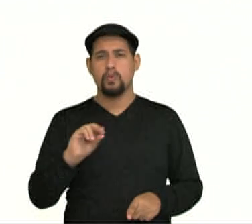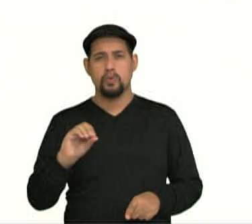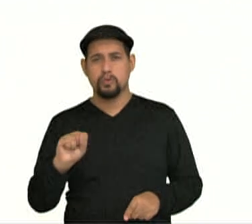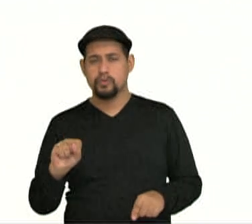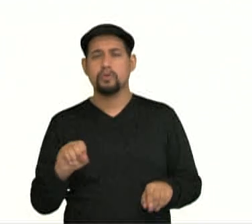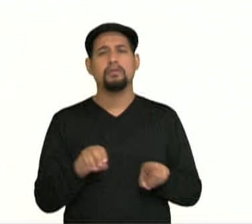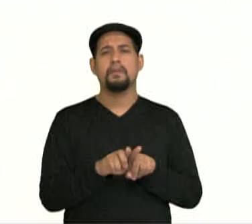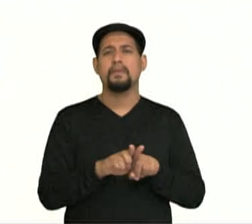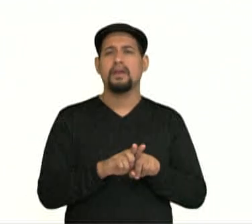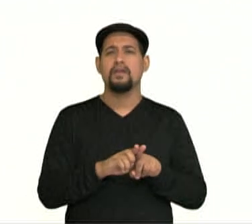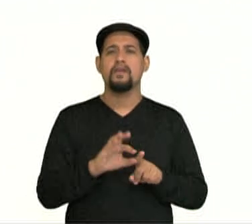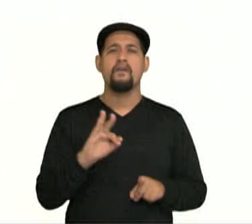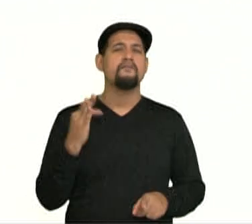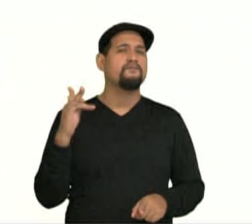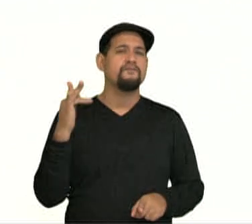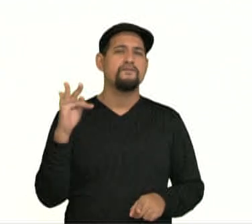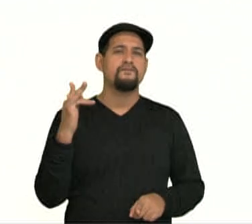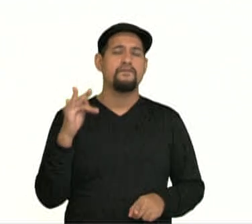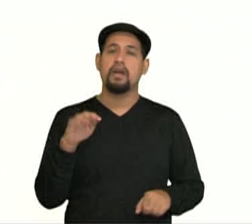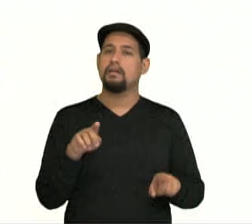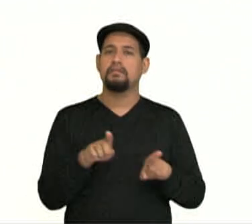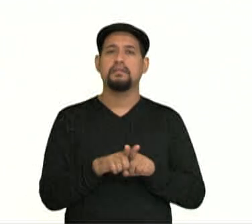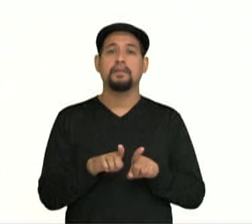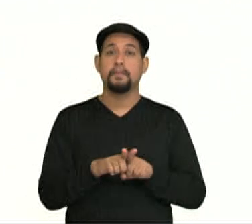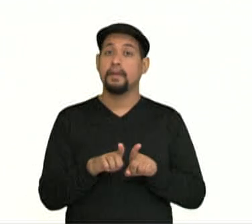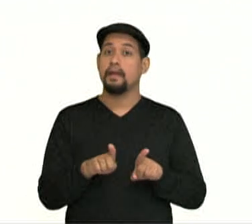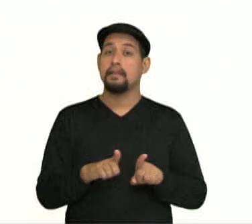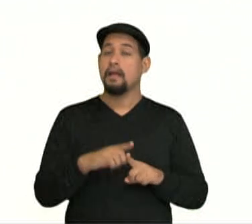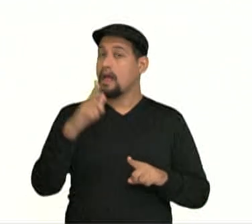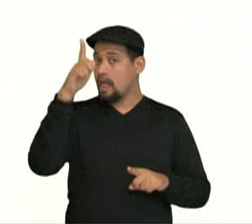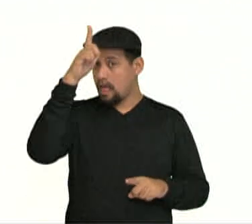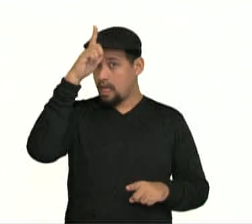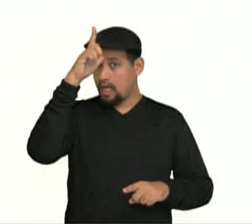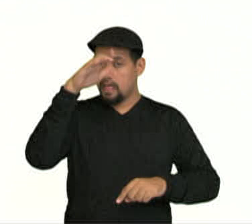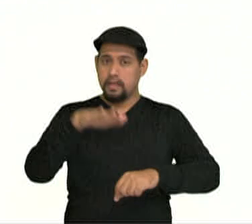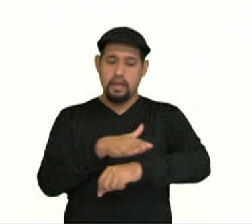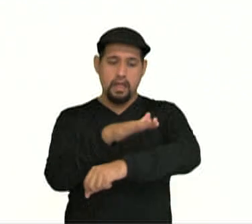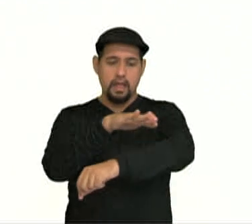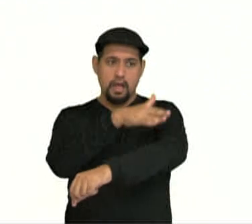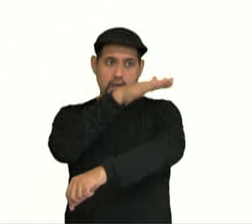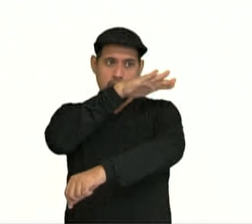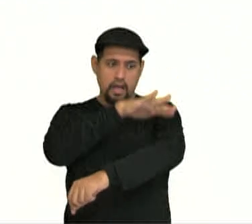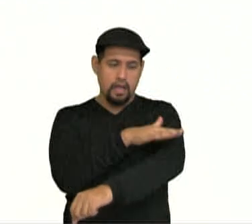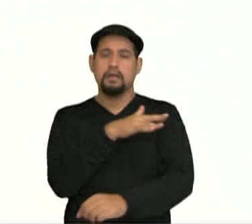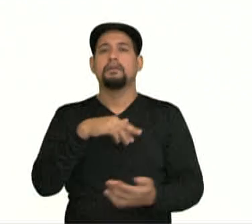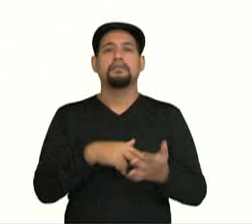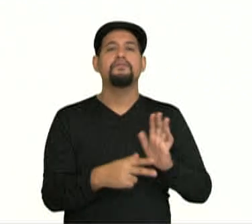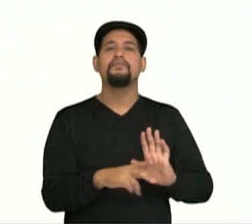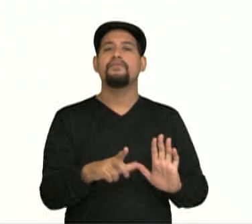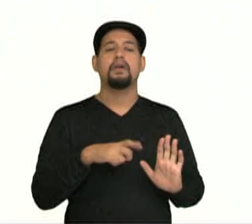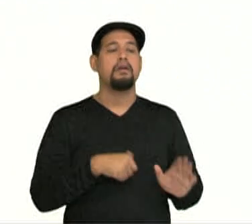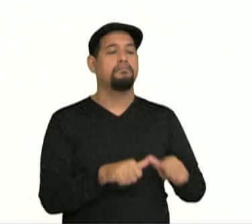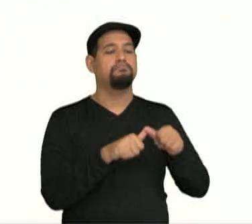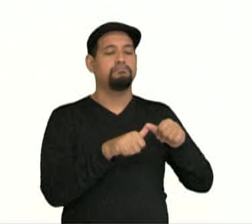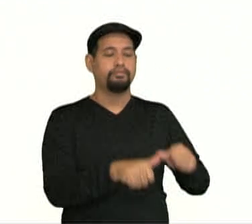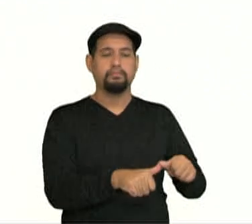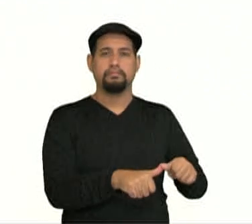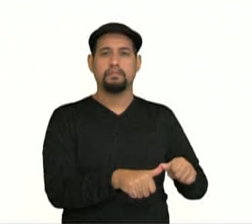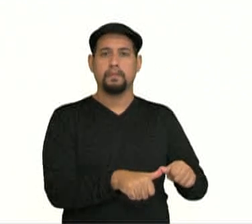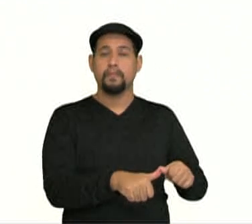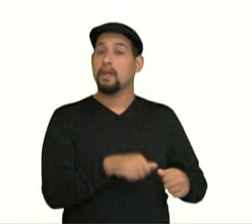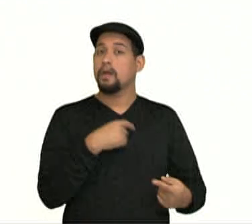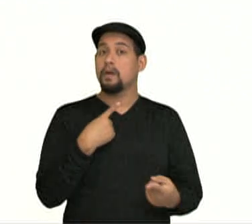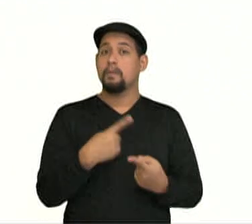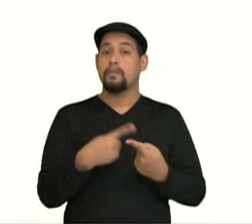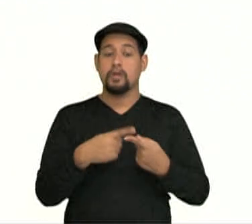Central francês e o Planalto da Alemanha. Então são formas de relevo que são estáveis, porque todo